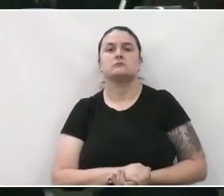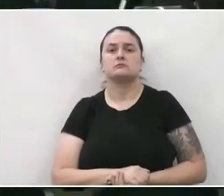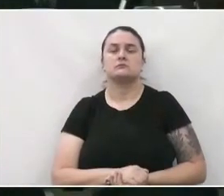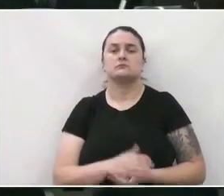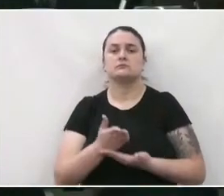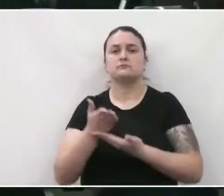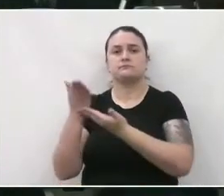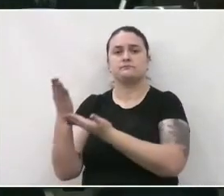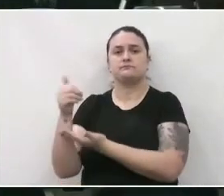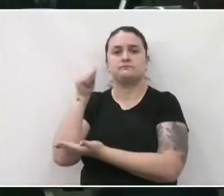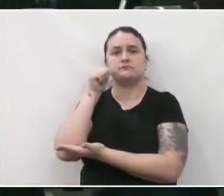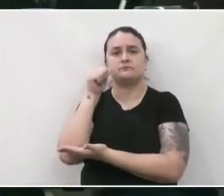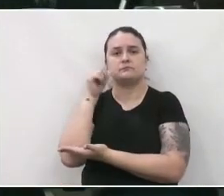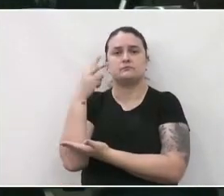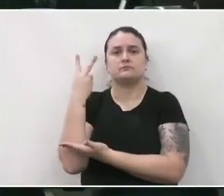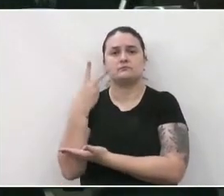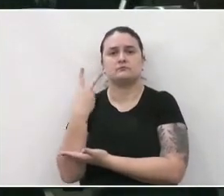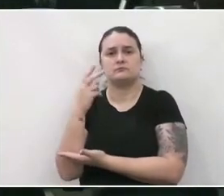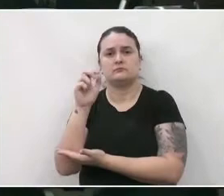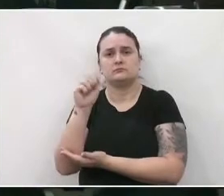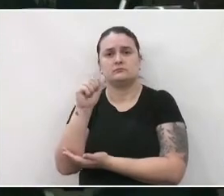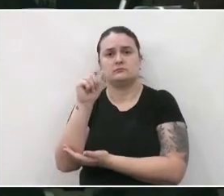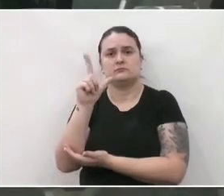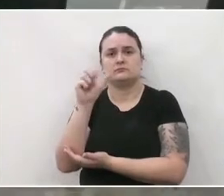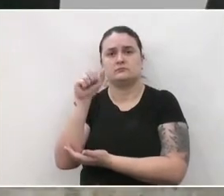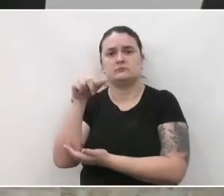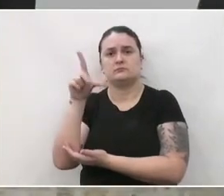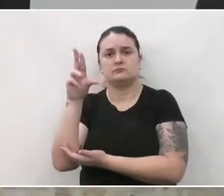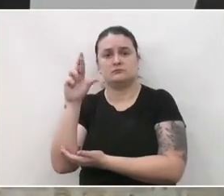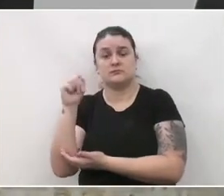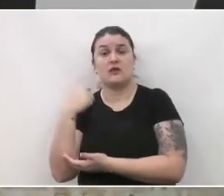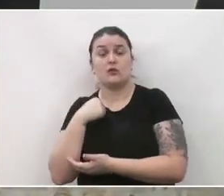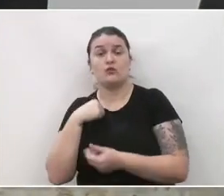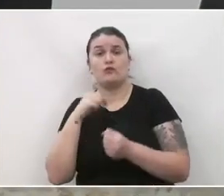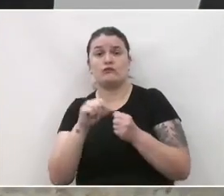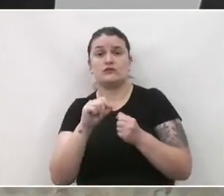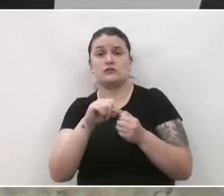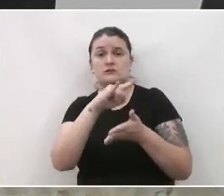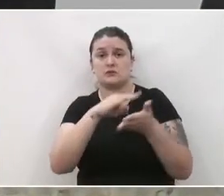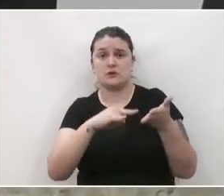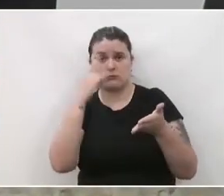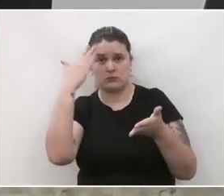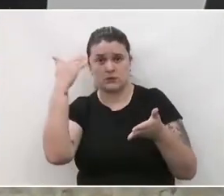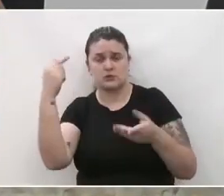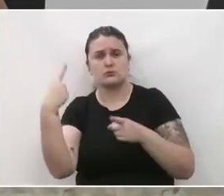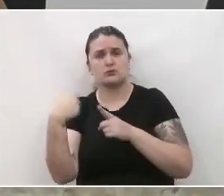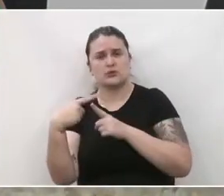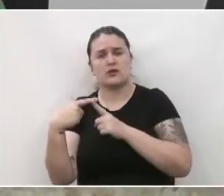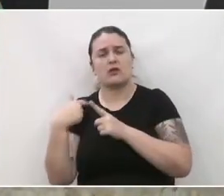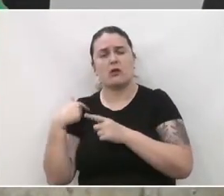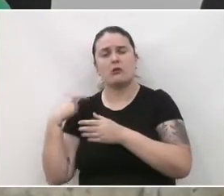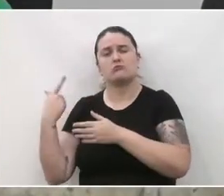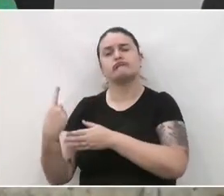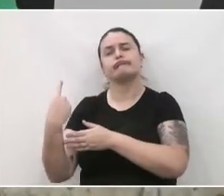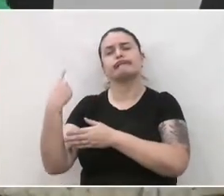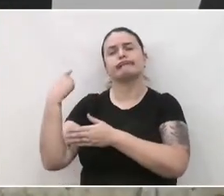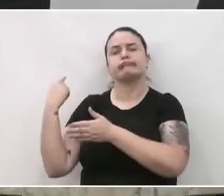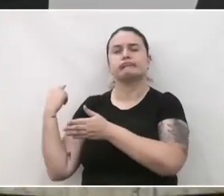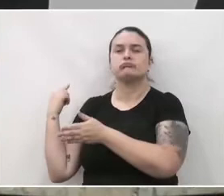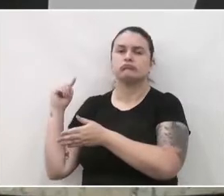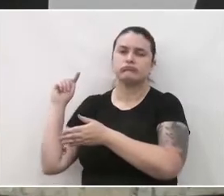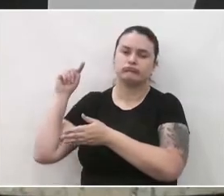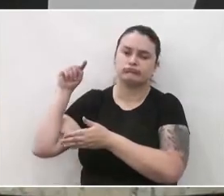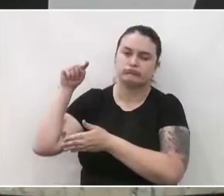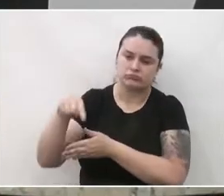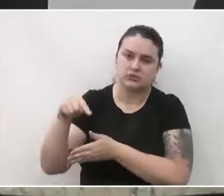Com a palavra, a vereadora Alandra. Eu fiz essa moção porque desde que eu entrei nessa Casa de Leis, eu